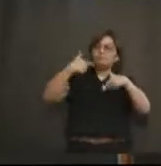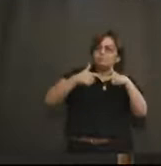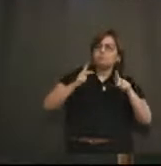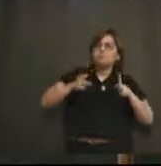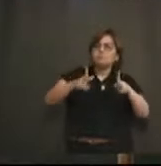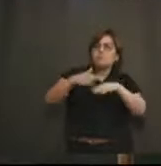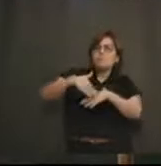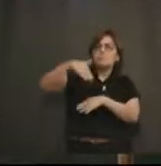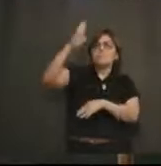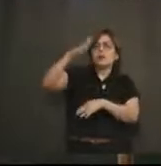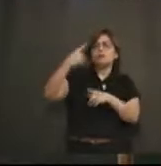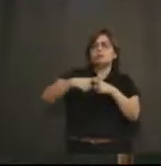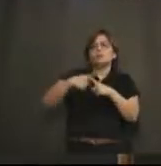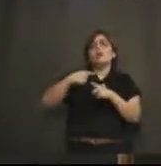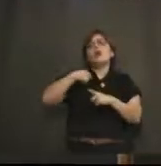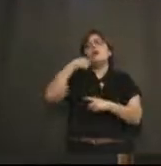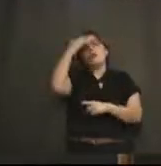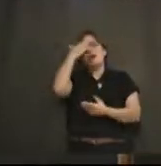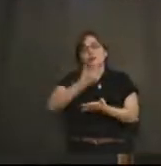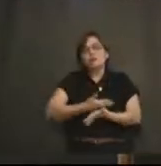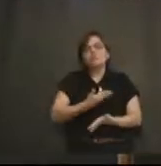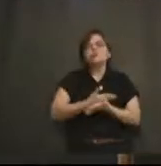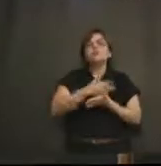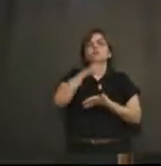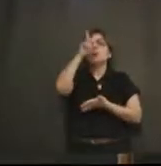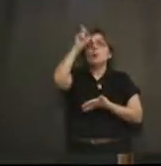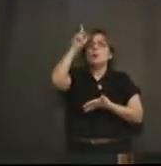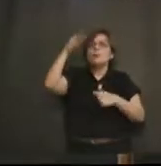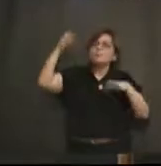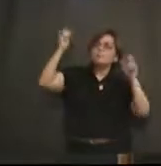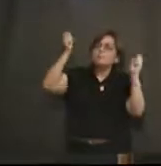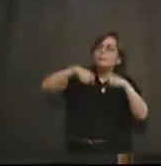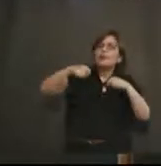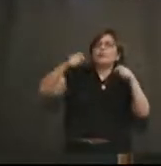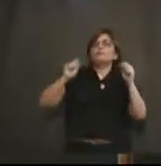faz parte de todo esse contexto de rebeldia que nós